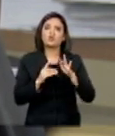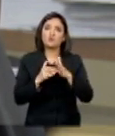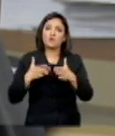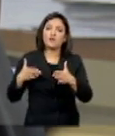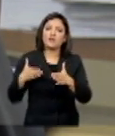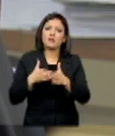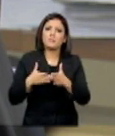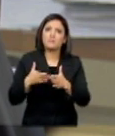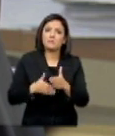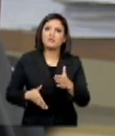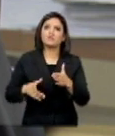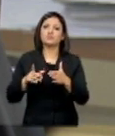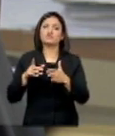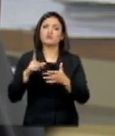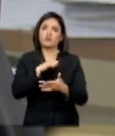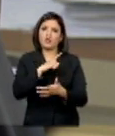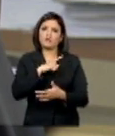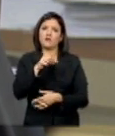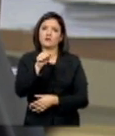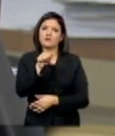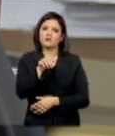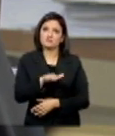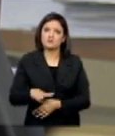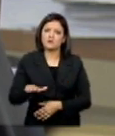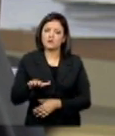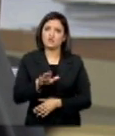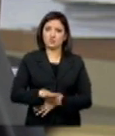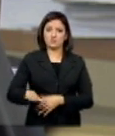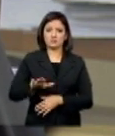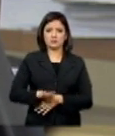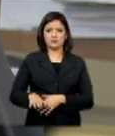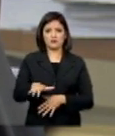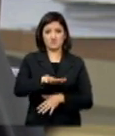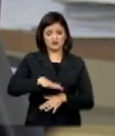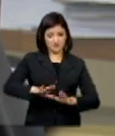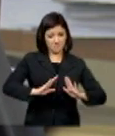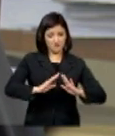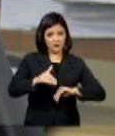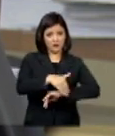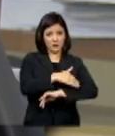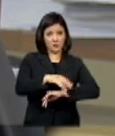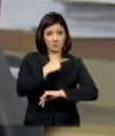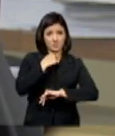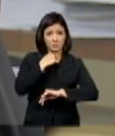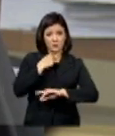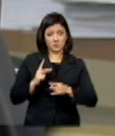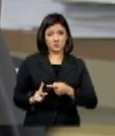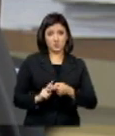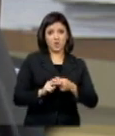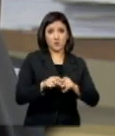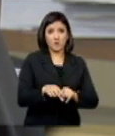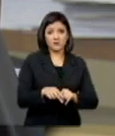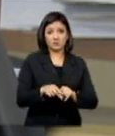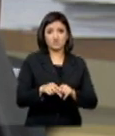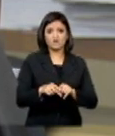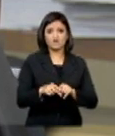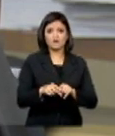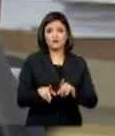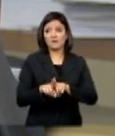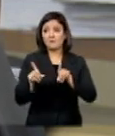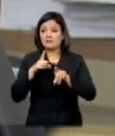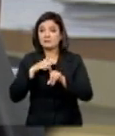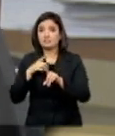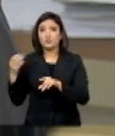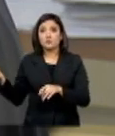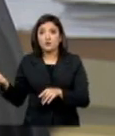crianças e adolescentes a condição de rua desses menores não podem ser corrigidas com novas restrições a direitos